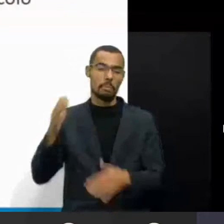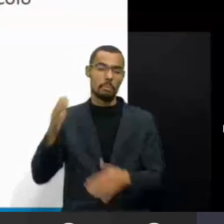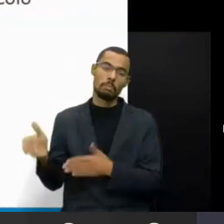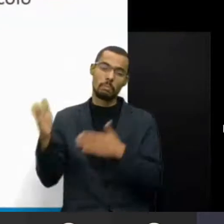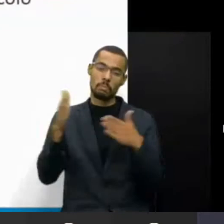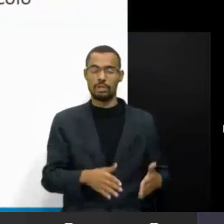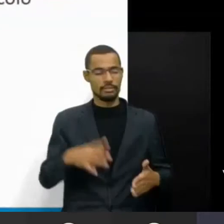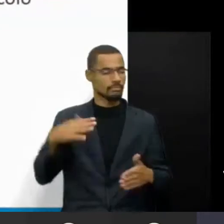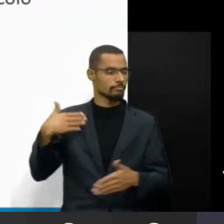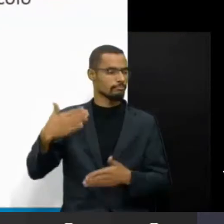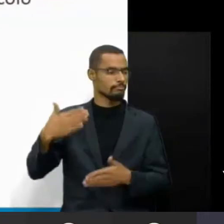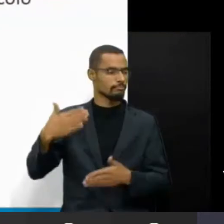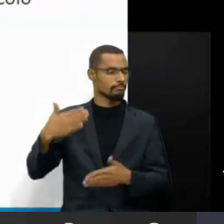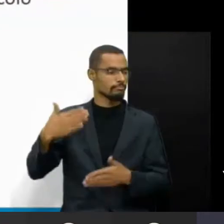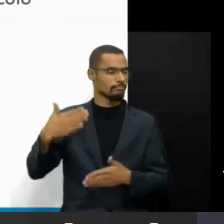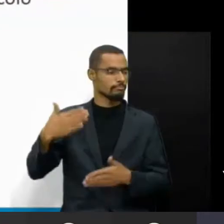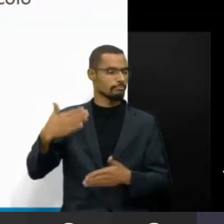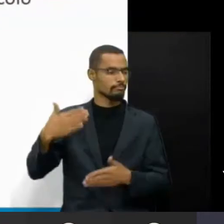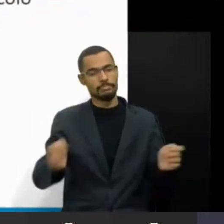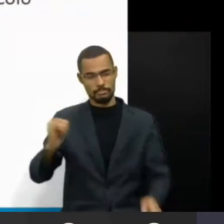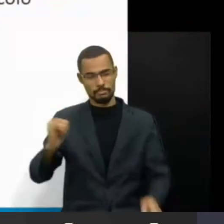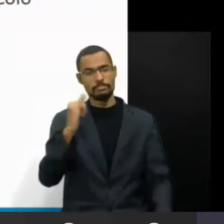o trajeto